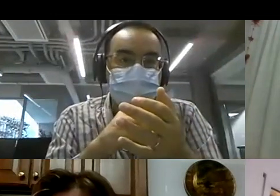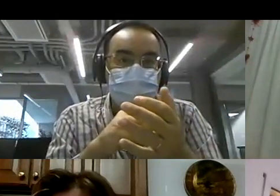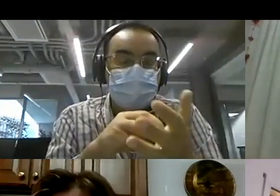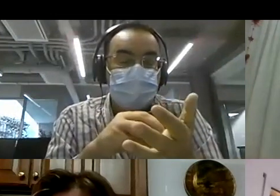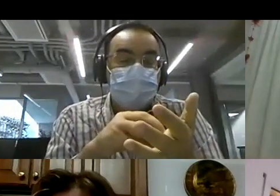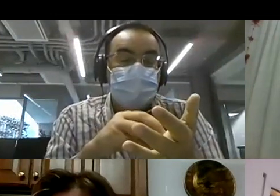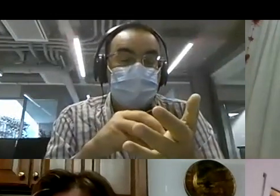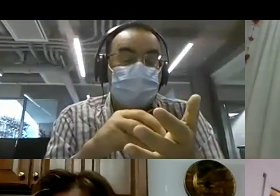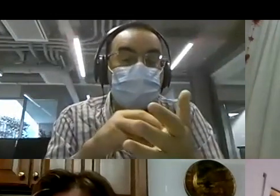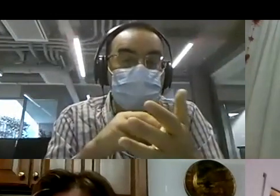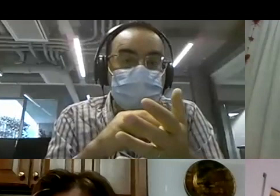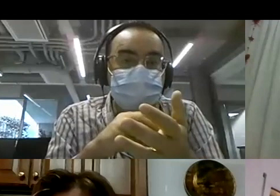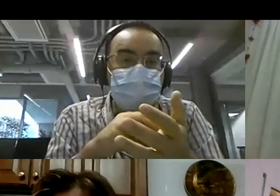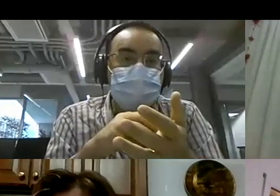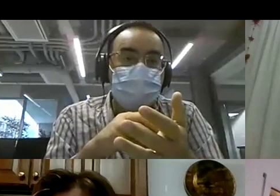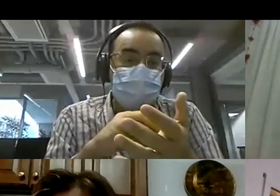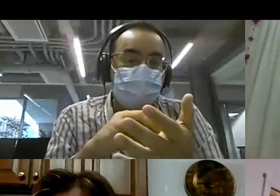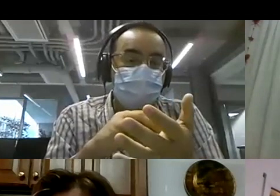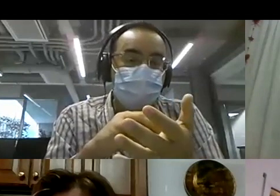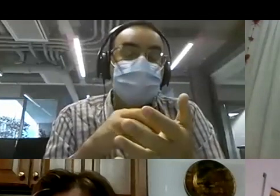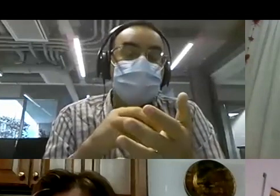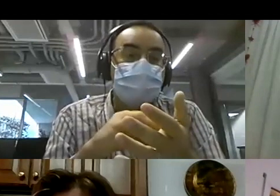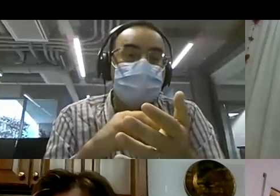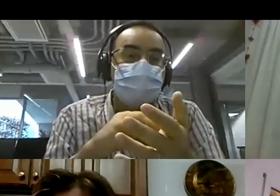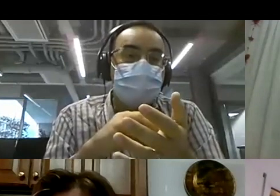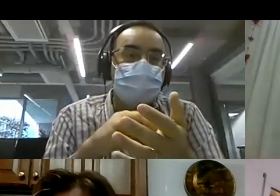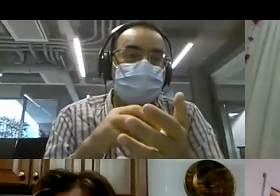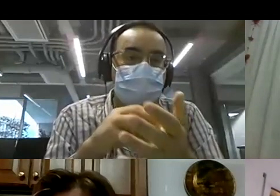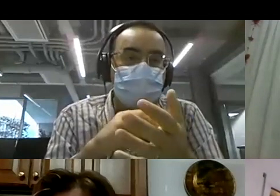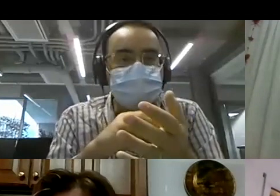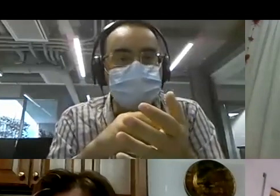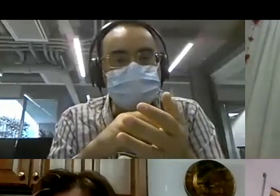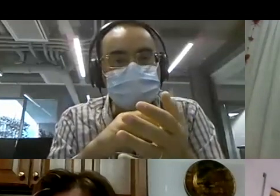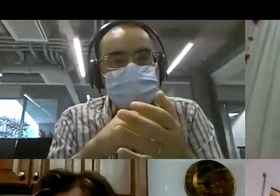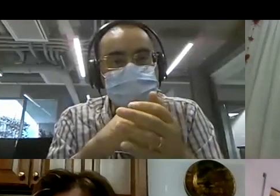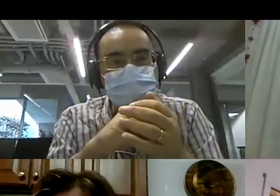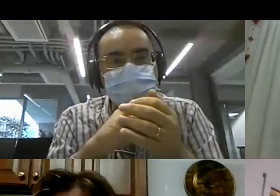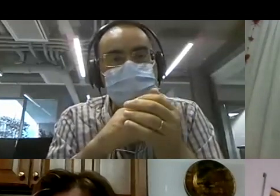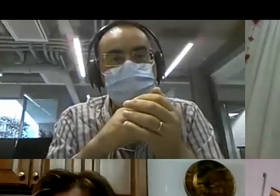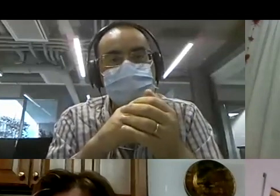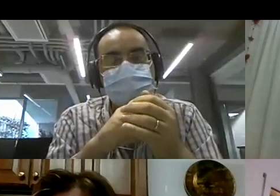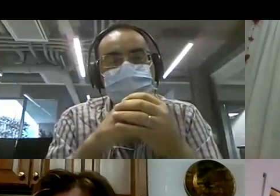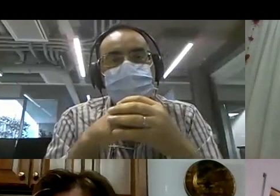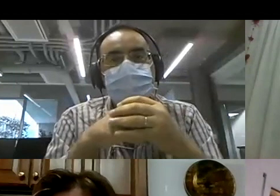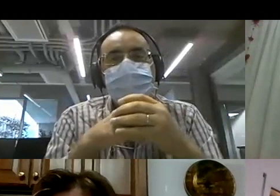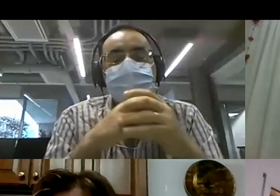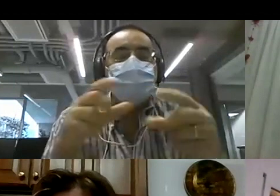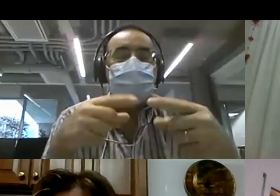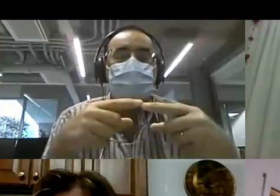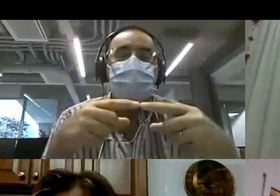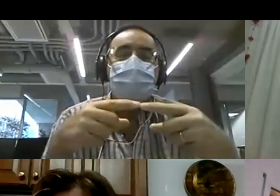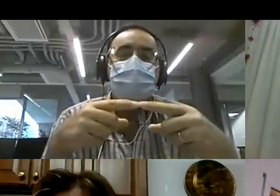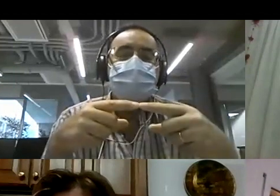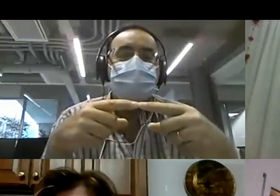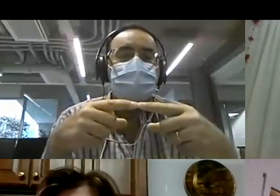religiosos. Como é um grande desafio para um jornalista que queira trabalhar essas linguagens. Se não houver